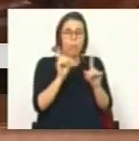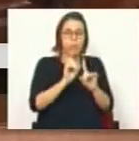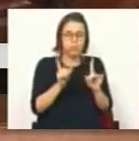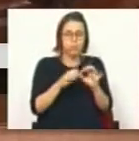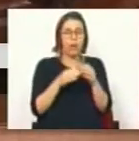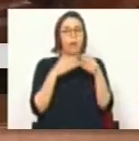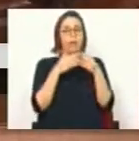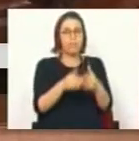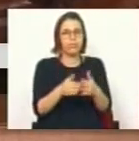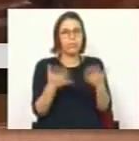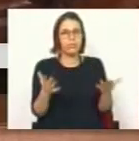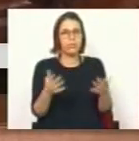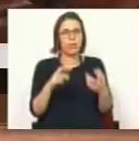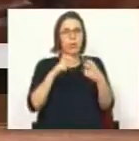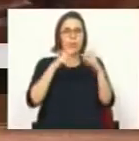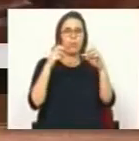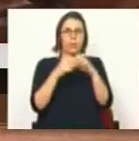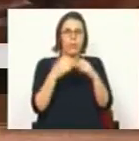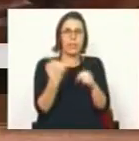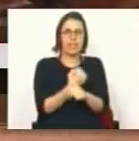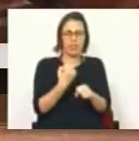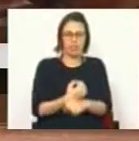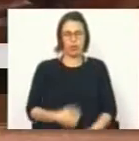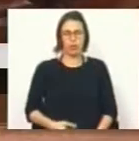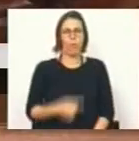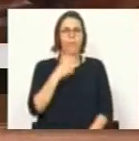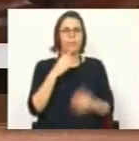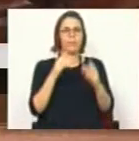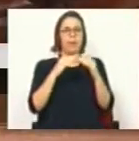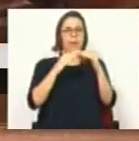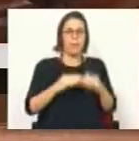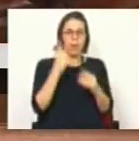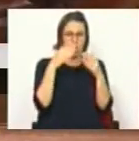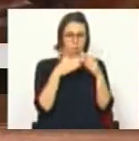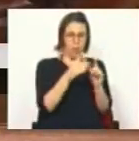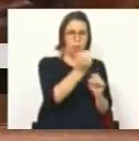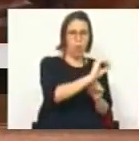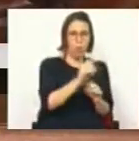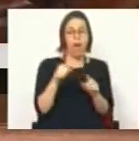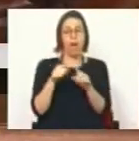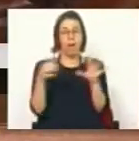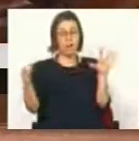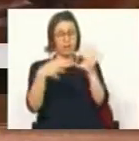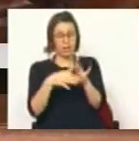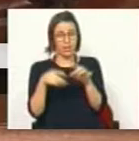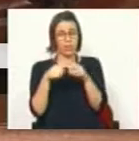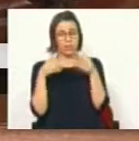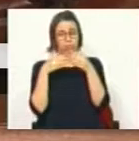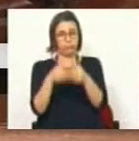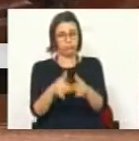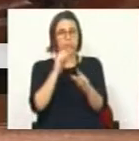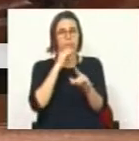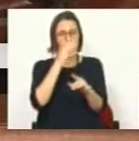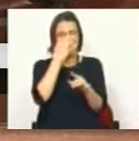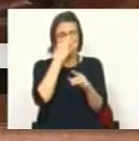ligação fluvial encontra-se com perturbações de serviço. Com menos um navio a operar, as carreiras desta ligação fluvial